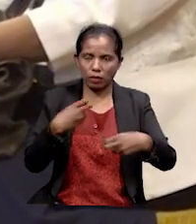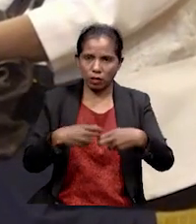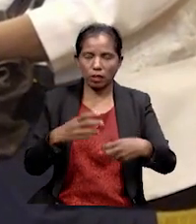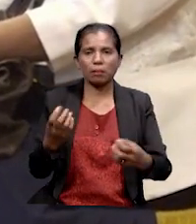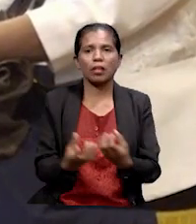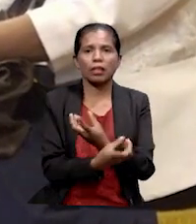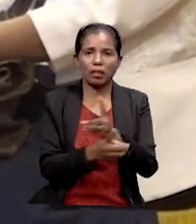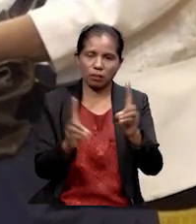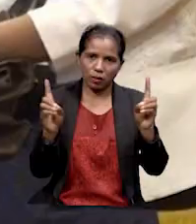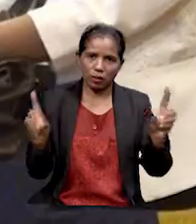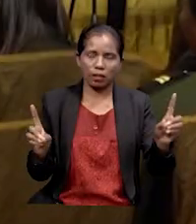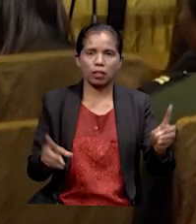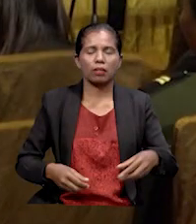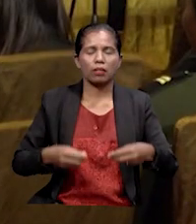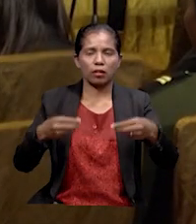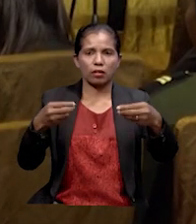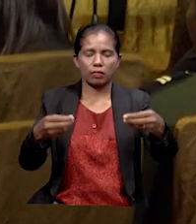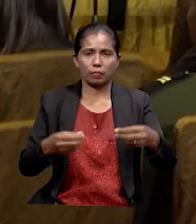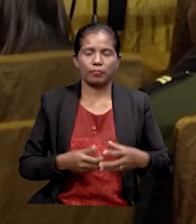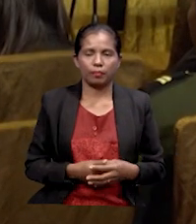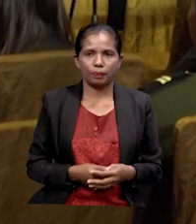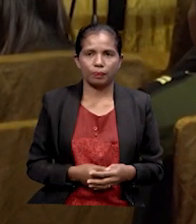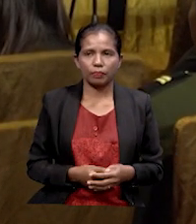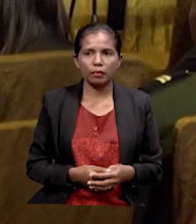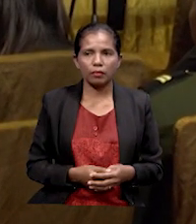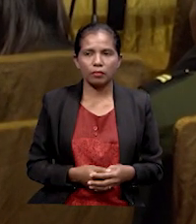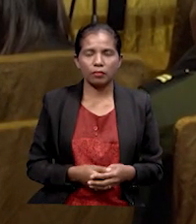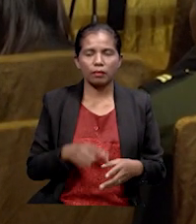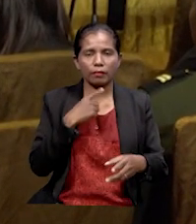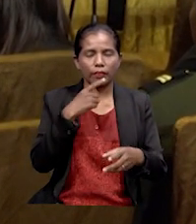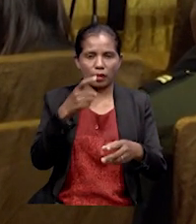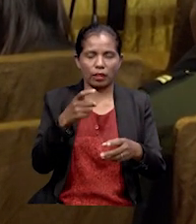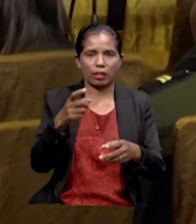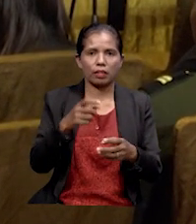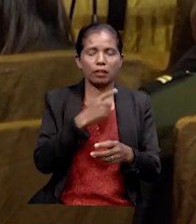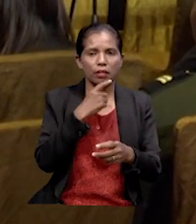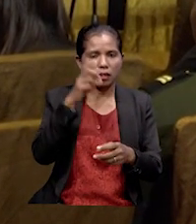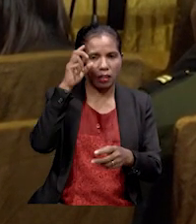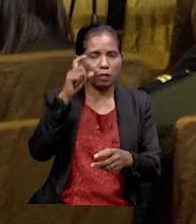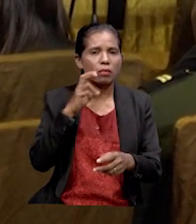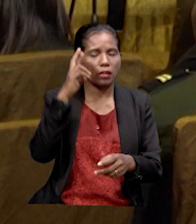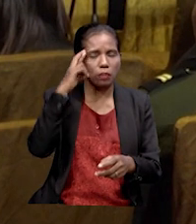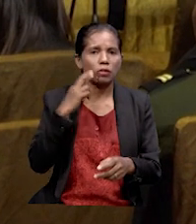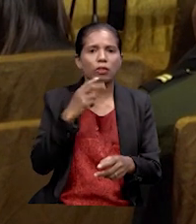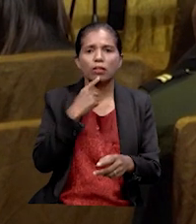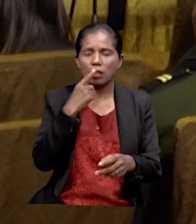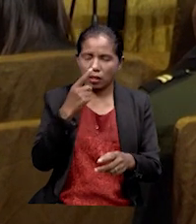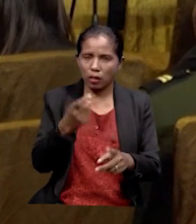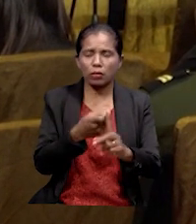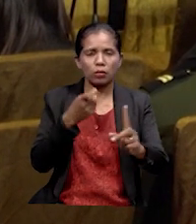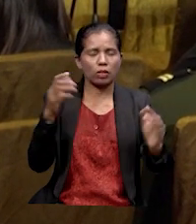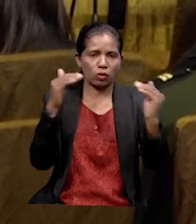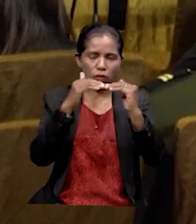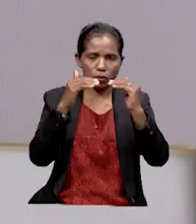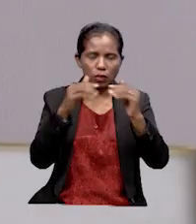democracia, na integração regional Sira. Laureado Nobel da Paz, né, Hactuir, liu-se palestra, né, no dar lição para a